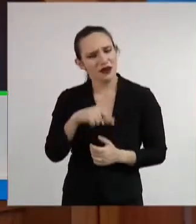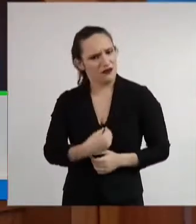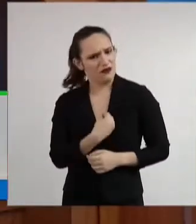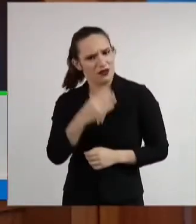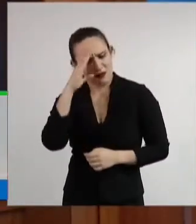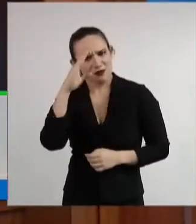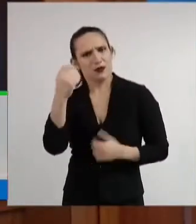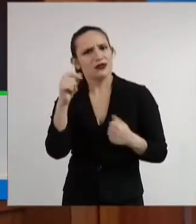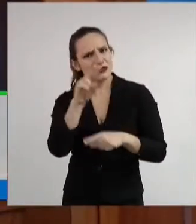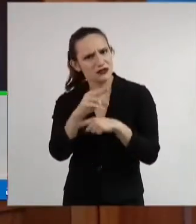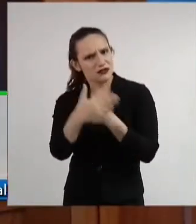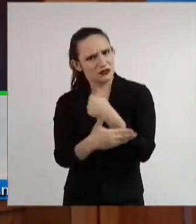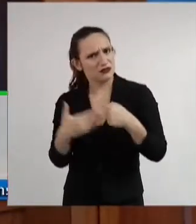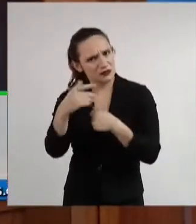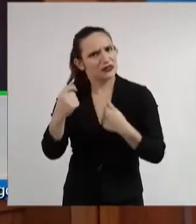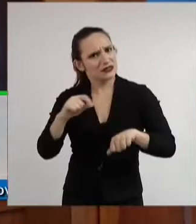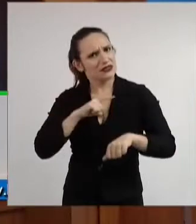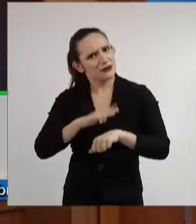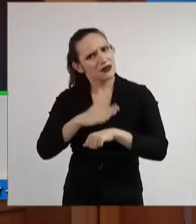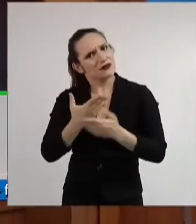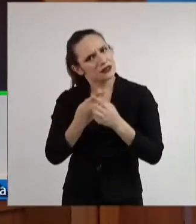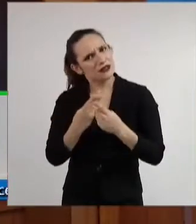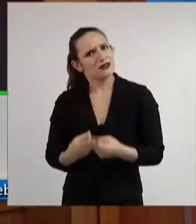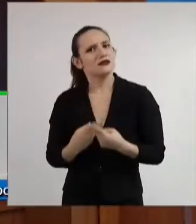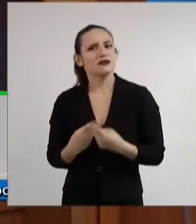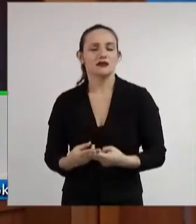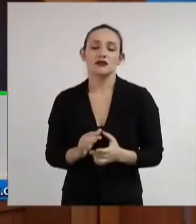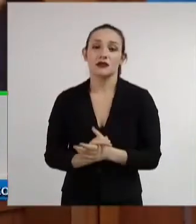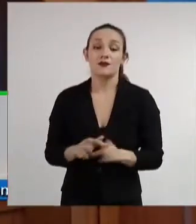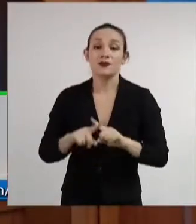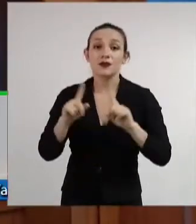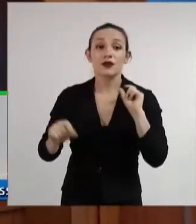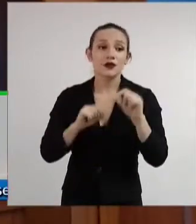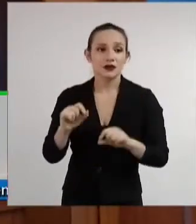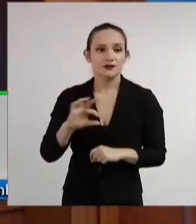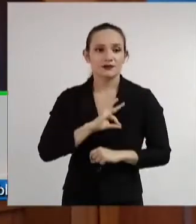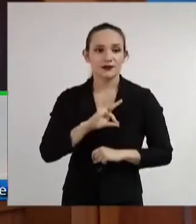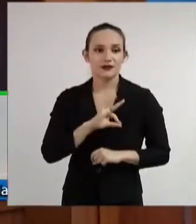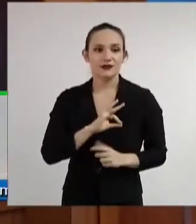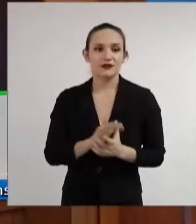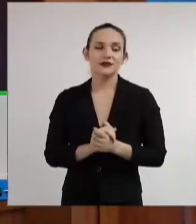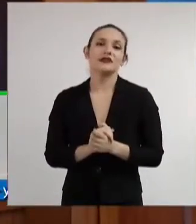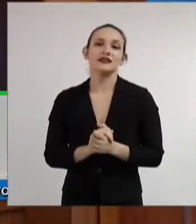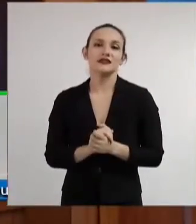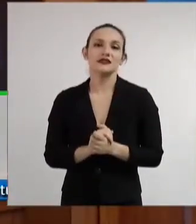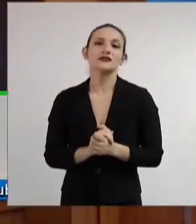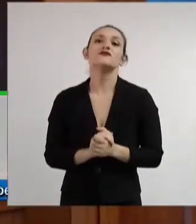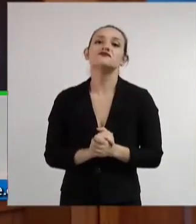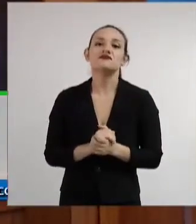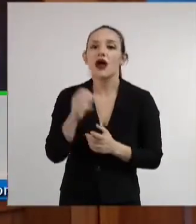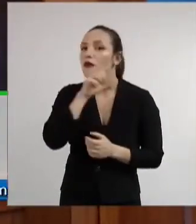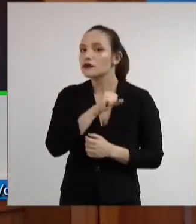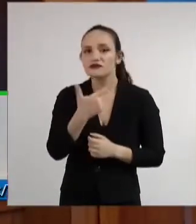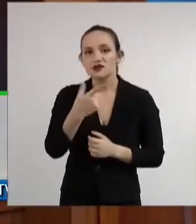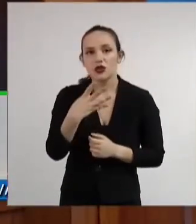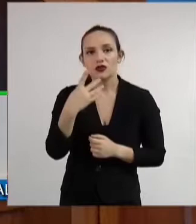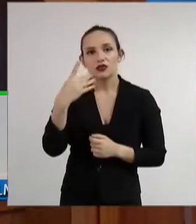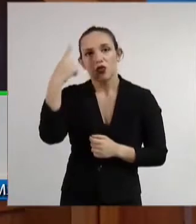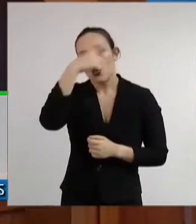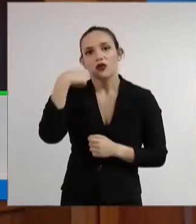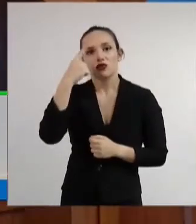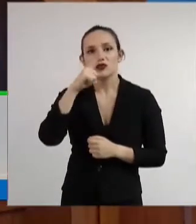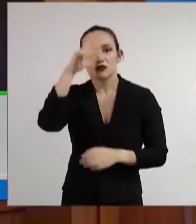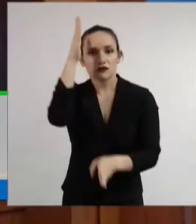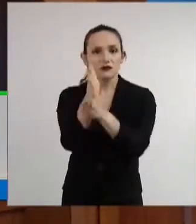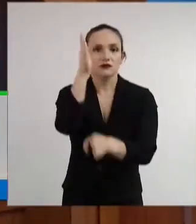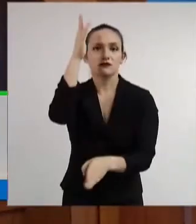de tudo e a tolerância acima de tudo. Mas a polícia cumpriu com o seu papel em menos de 24 horas,